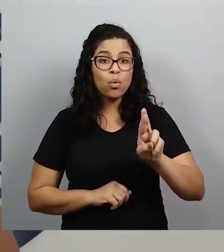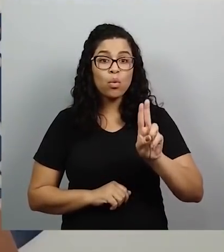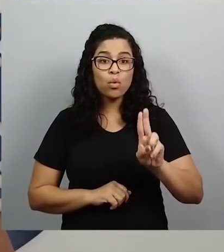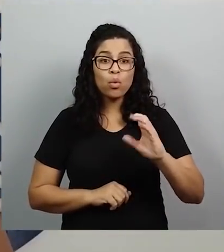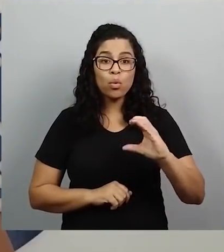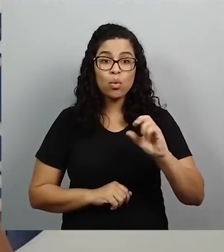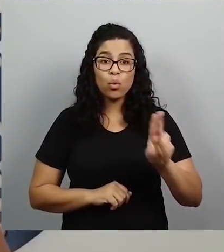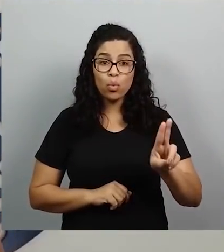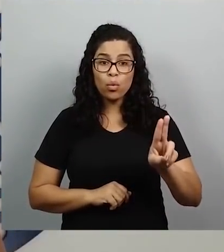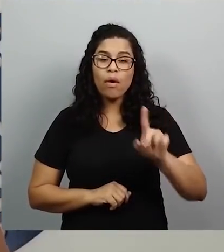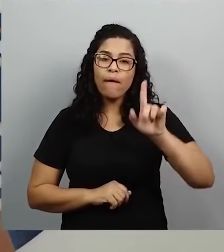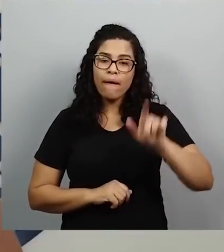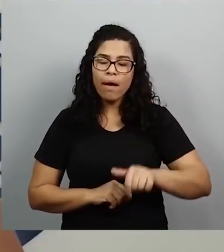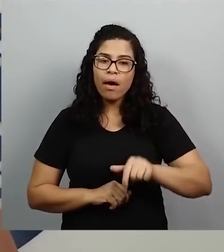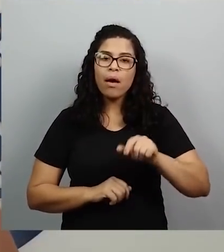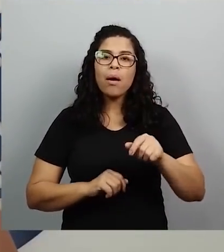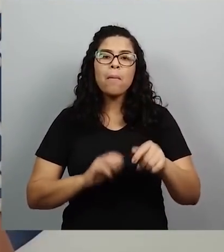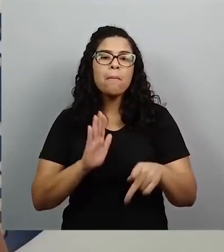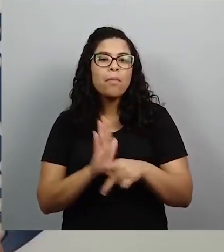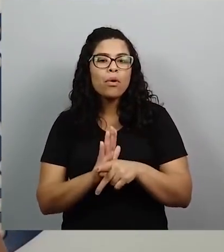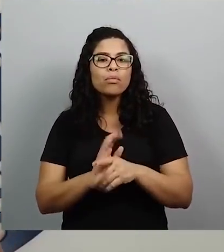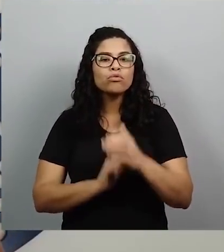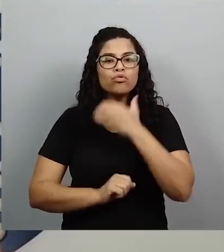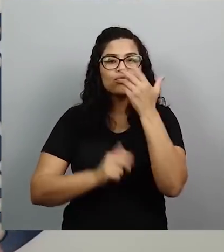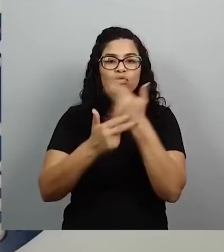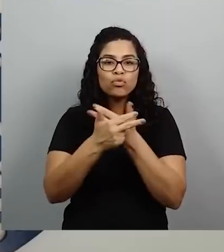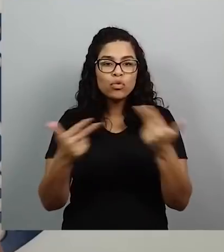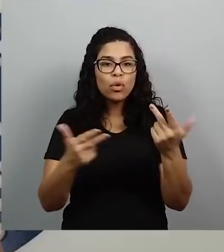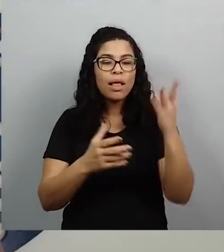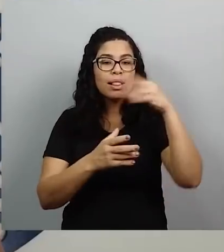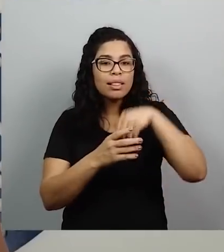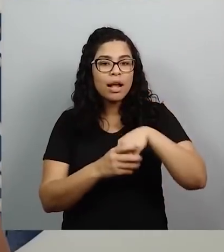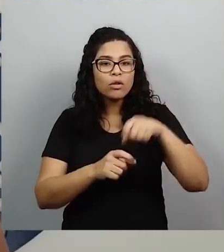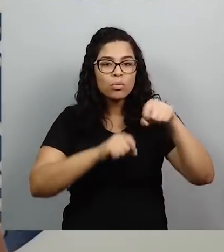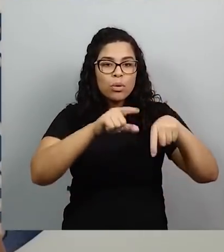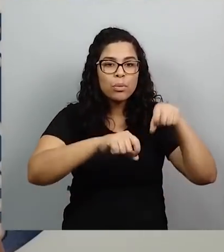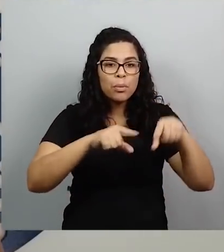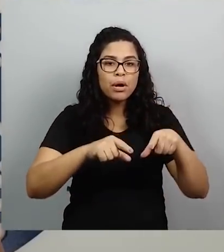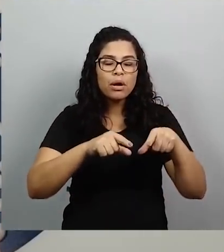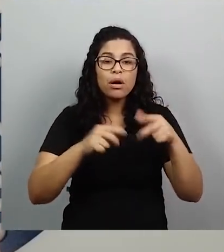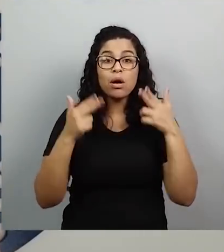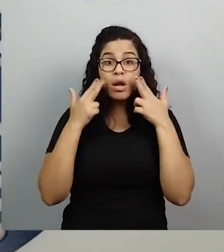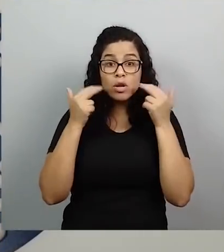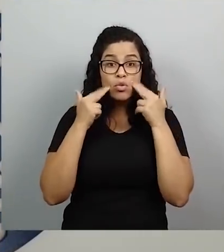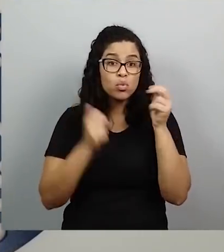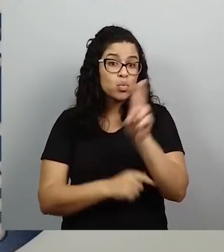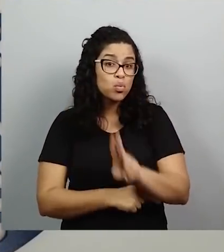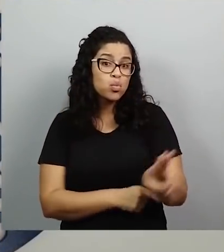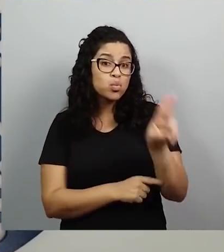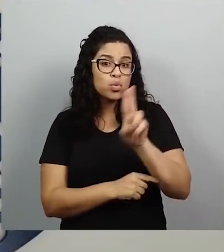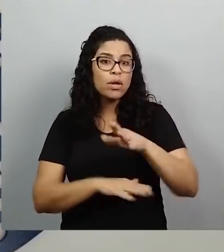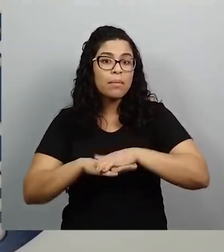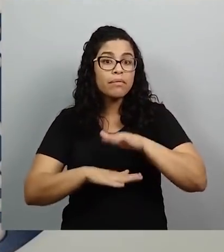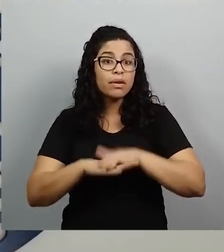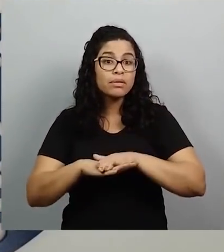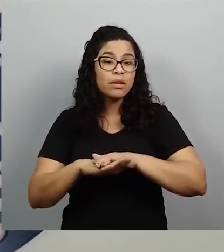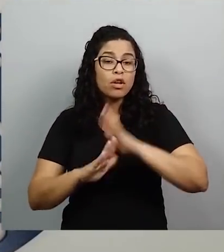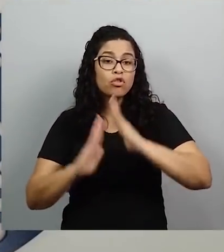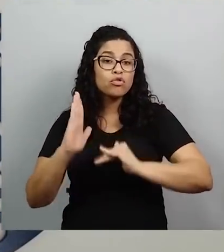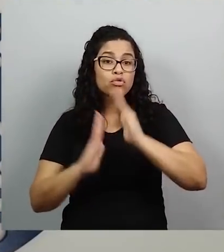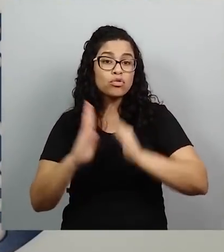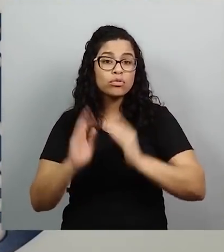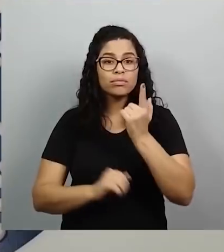O urucum é um fruto e deles tiramos muitas sementes. Os índios usam essas sementes para fazer